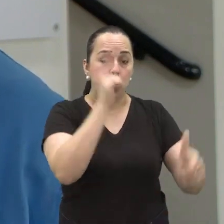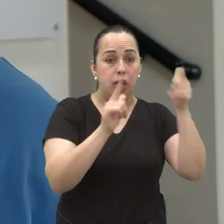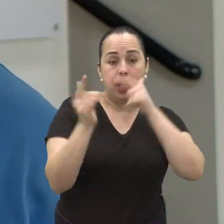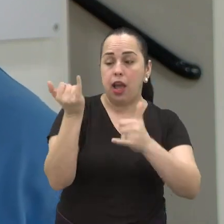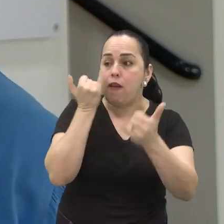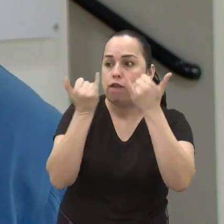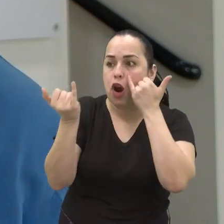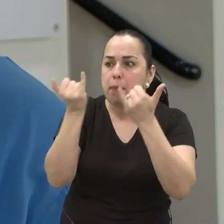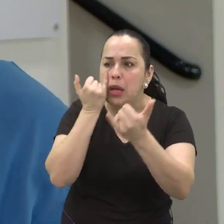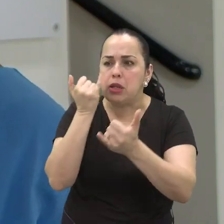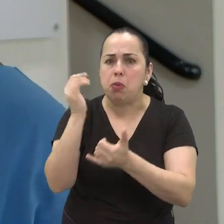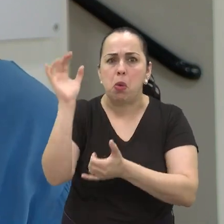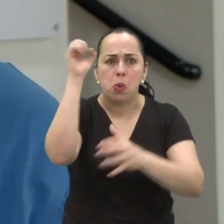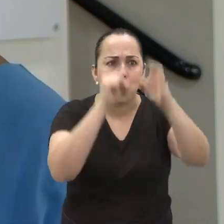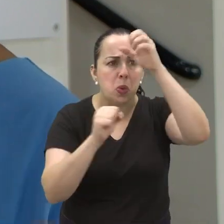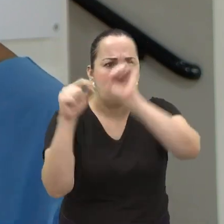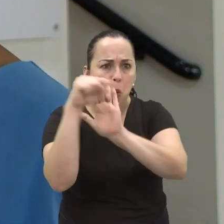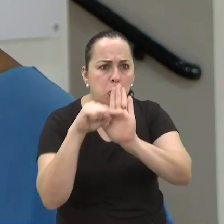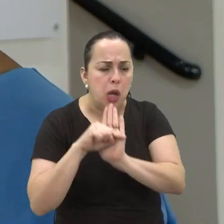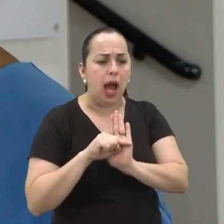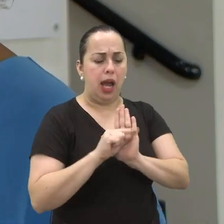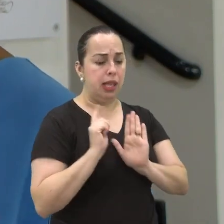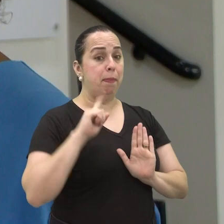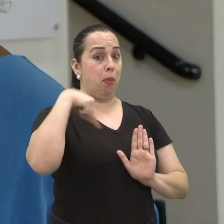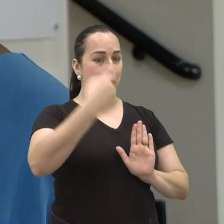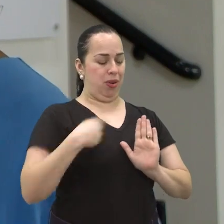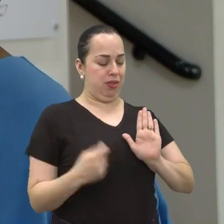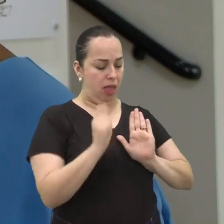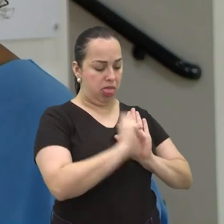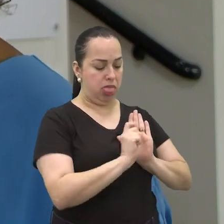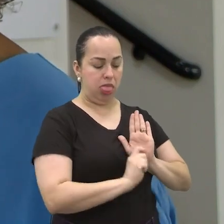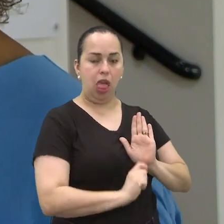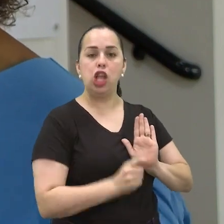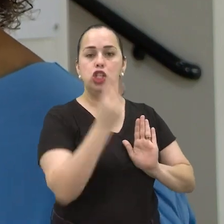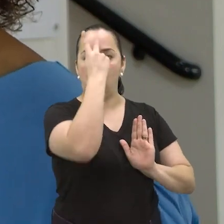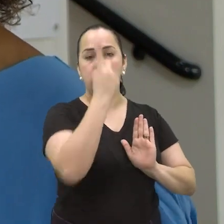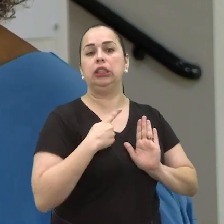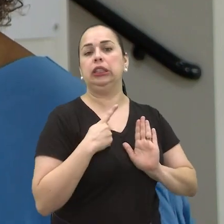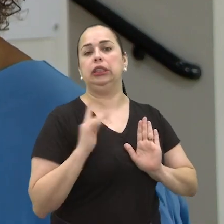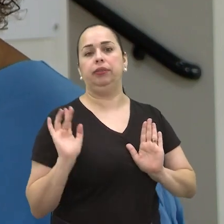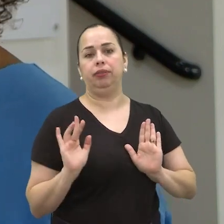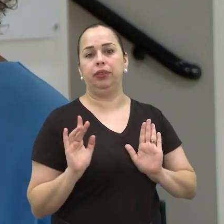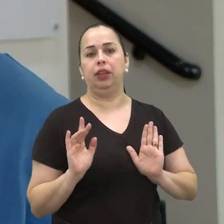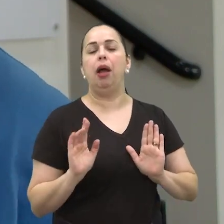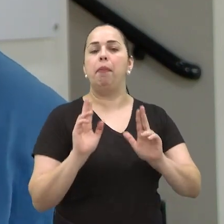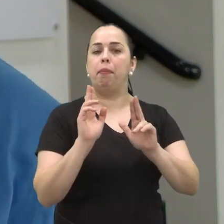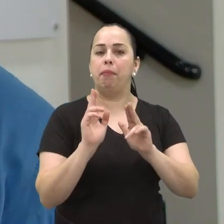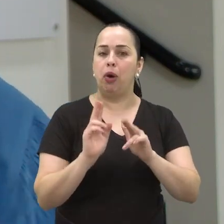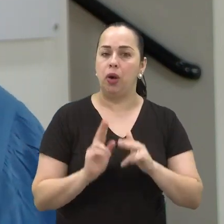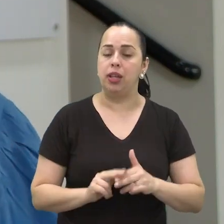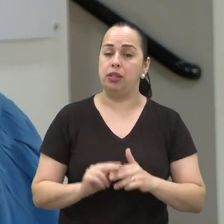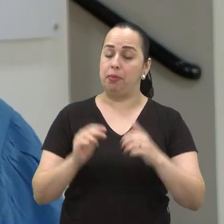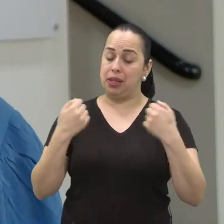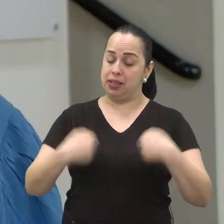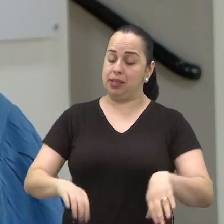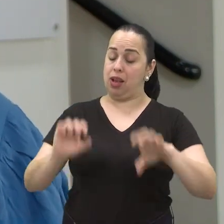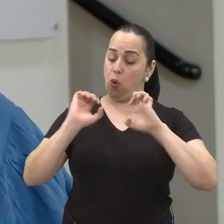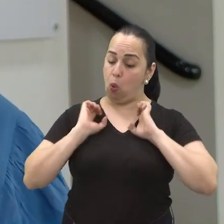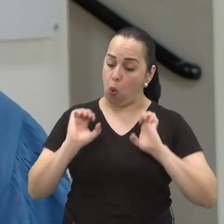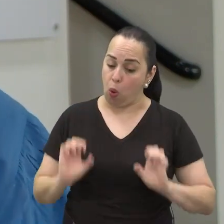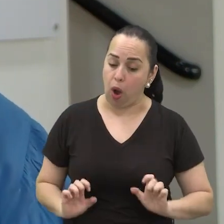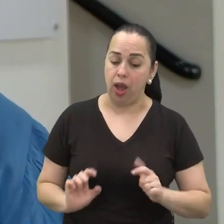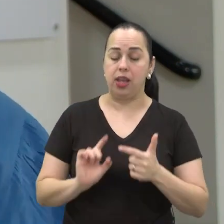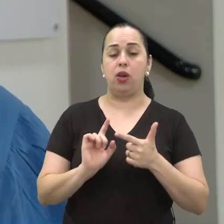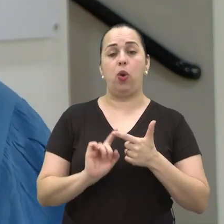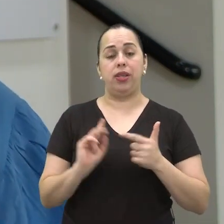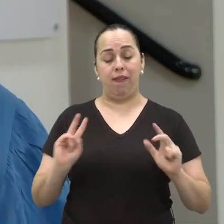várias informações para você elaborar o seu pensamento, construir o seu texto. Então, para isso, a gente também precisa de ter essa